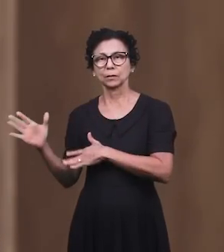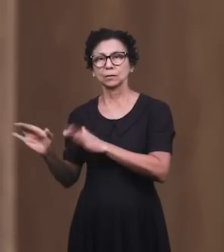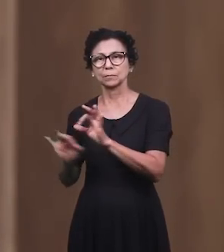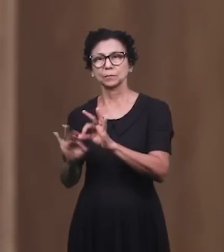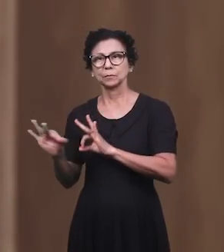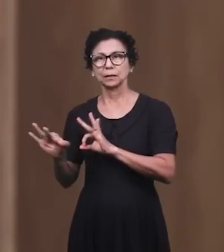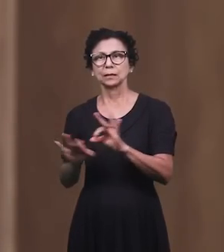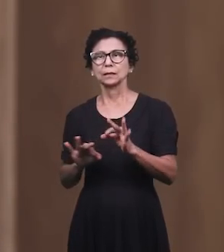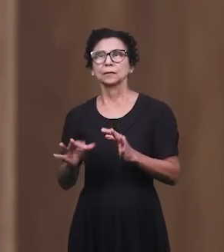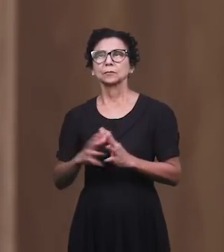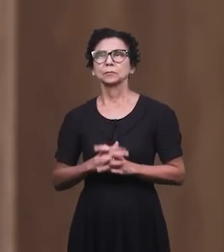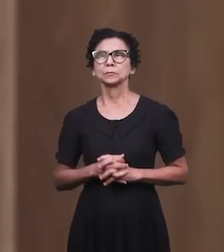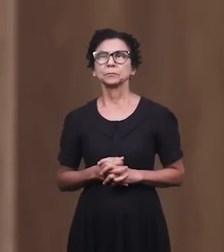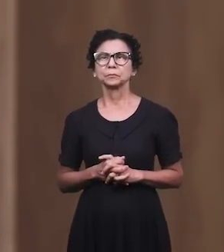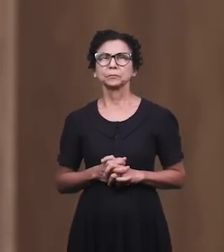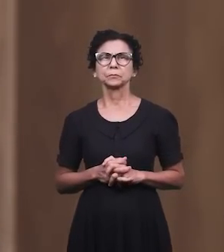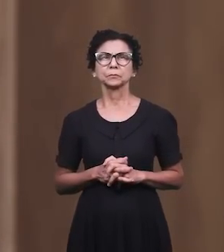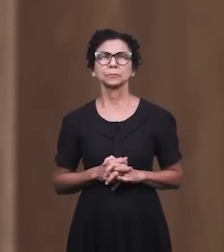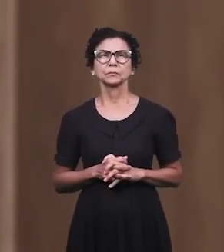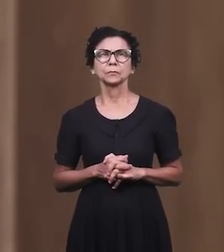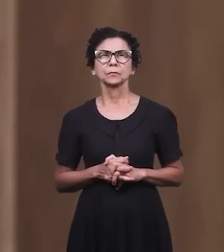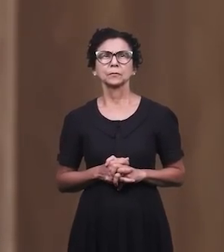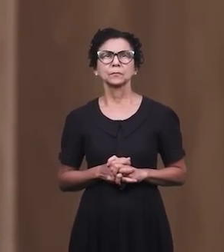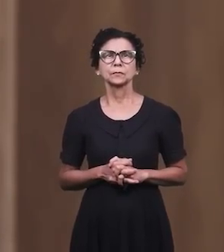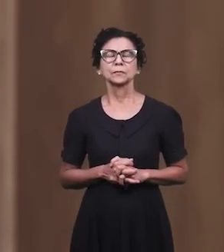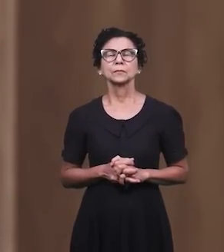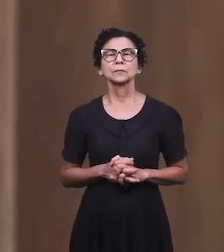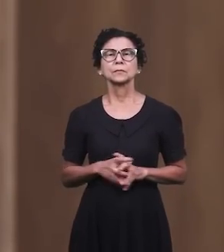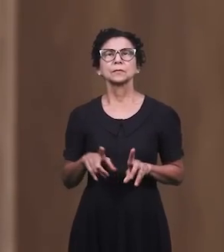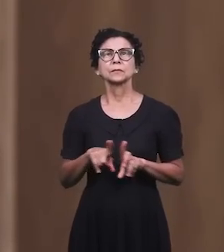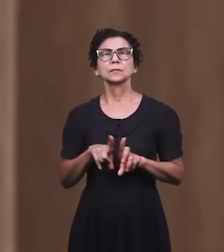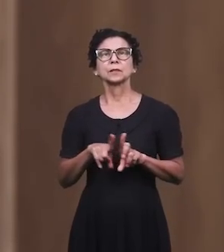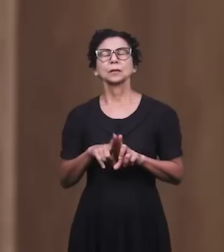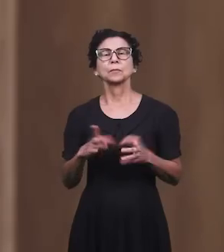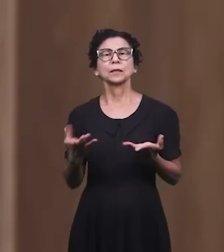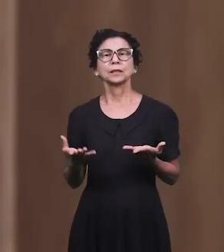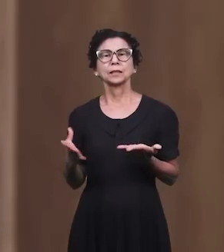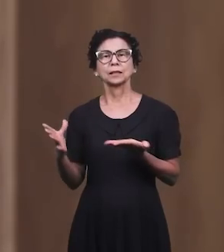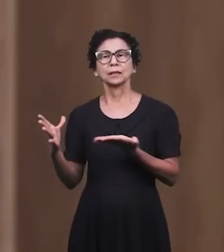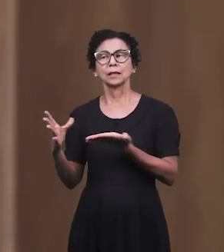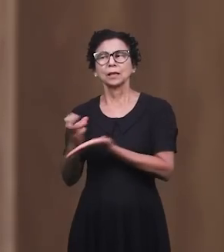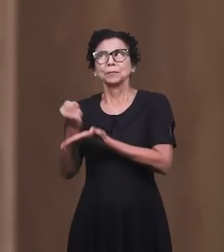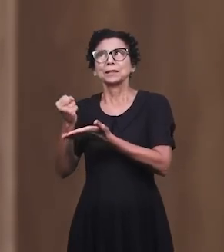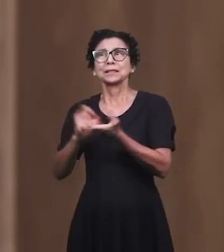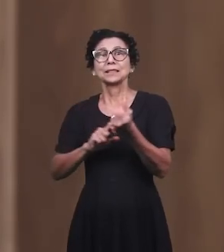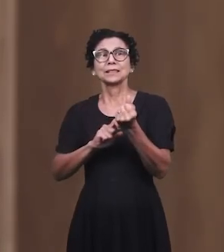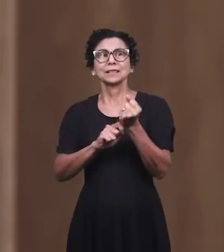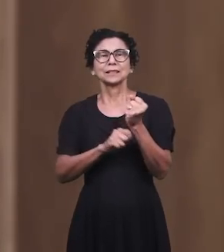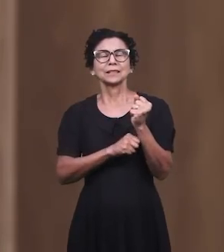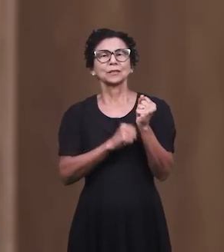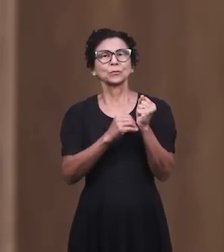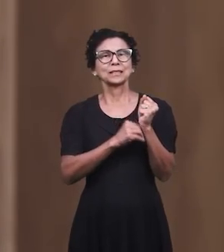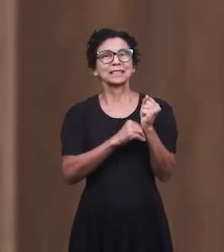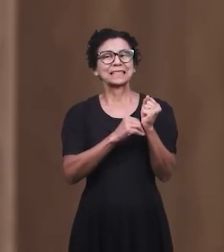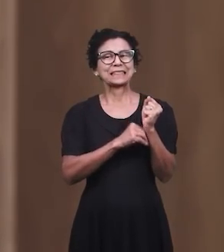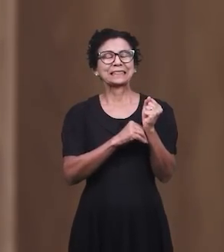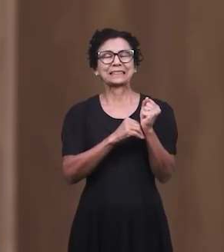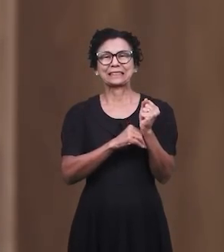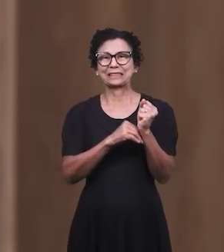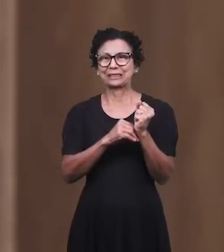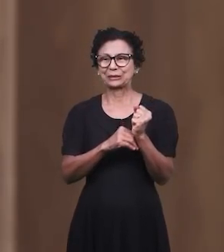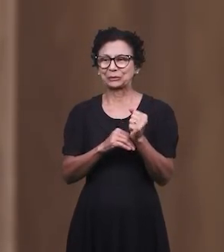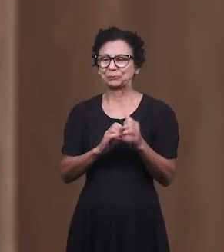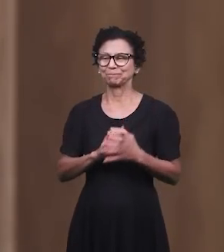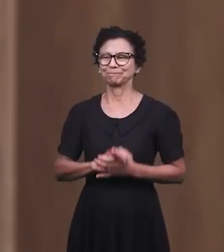segredo que é mais precioso ainda para nós, que é esse segredo do arrebatamento. E esse é um segredo que,